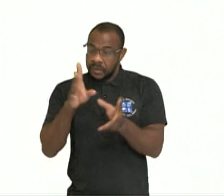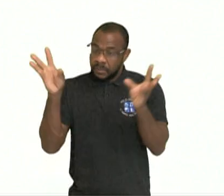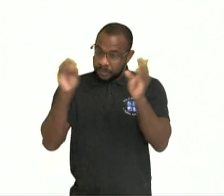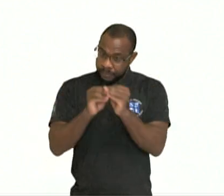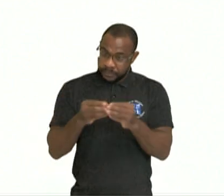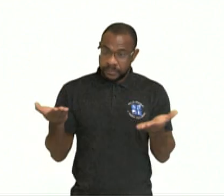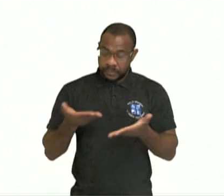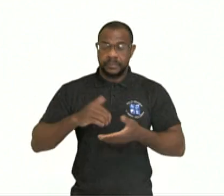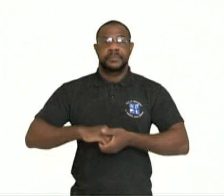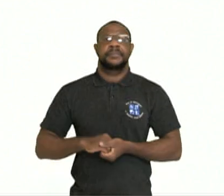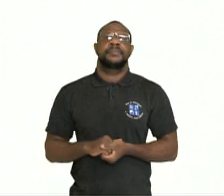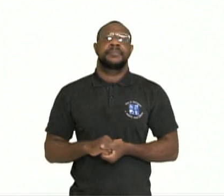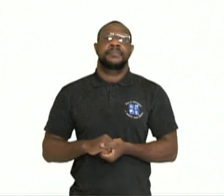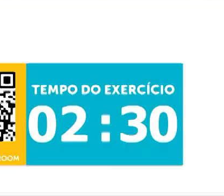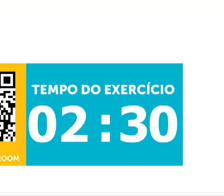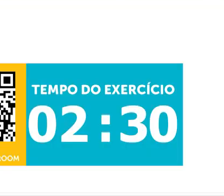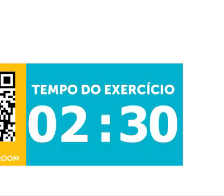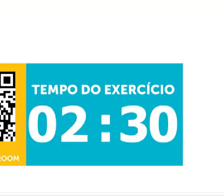Comece!